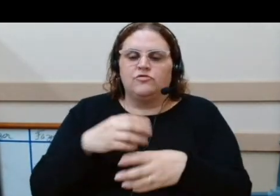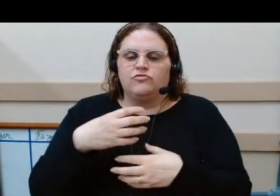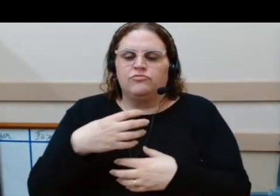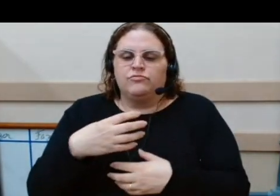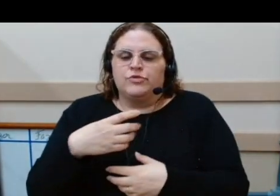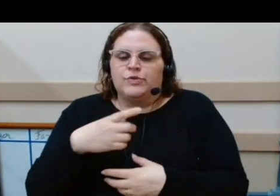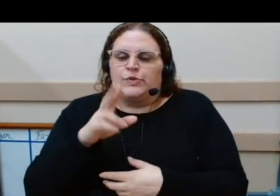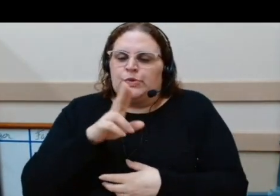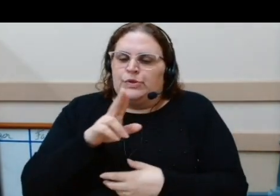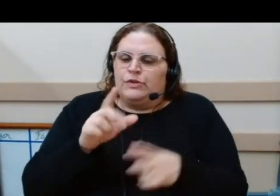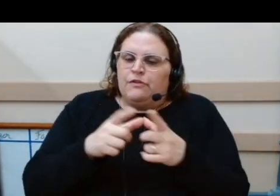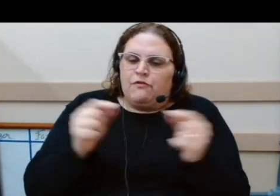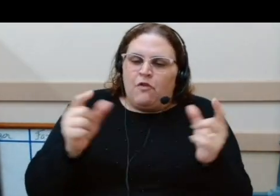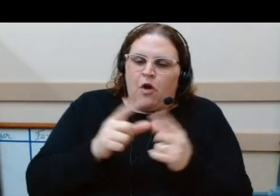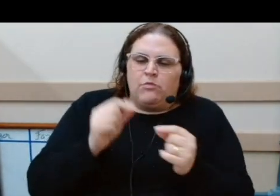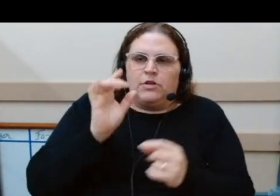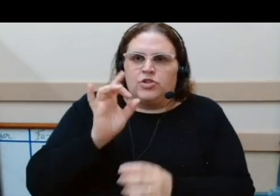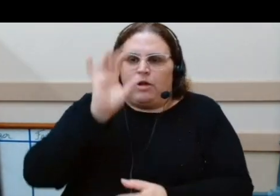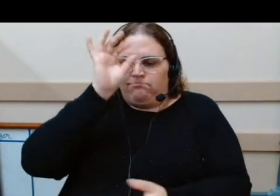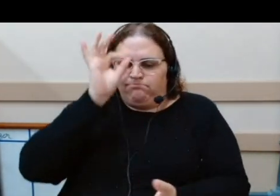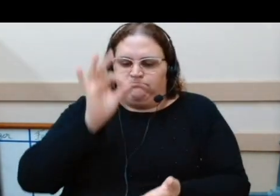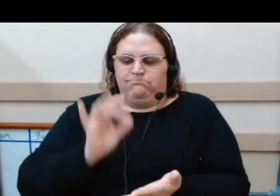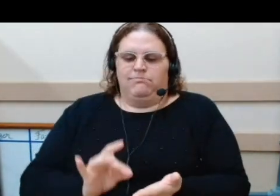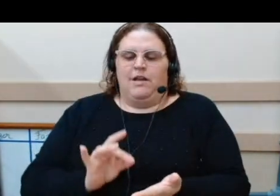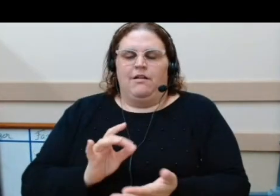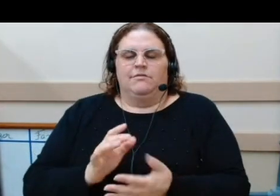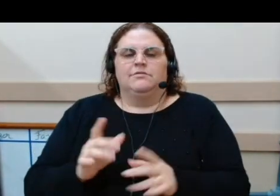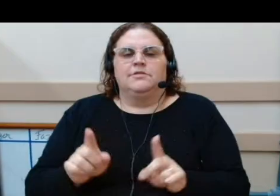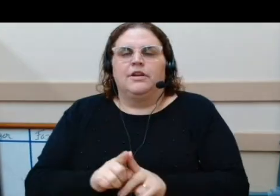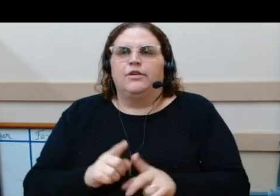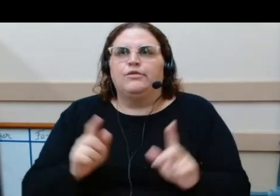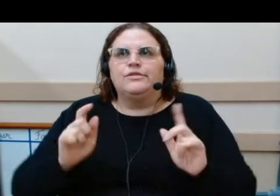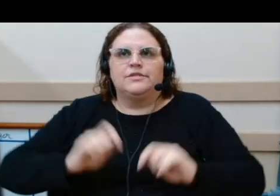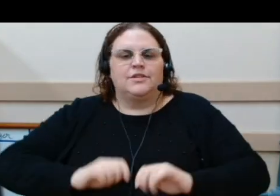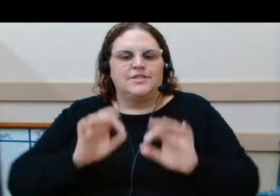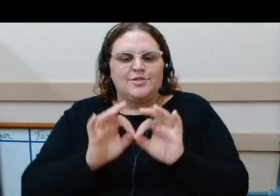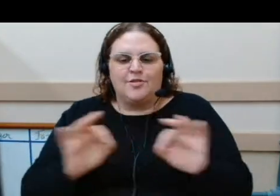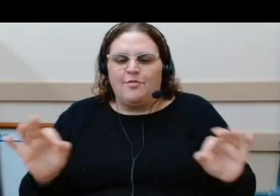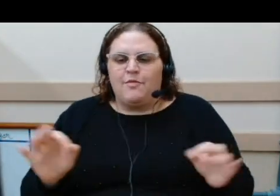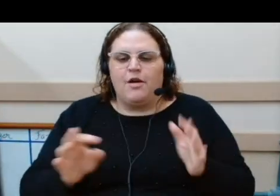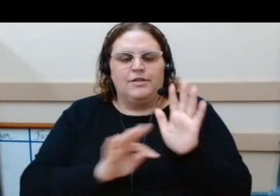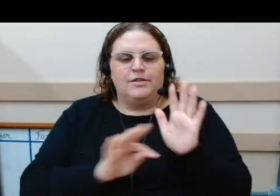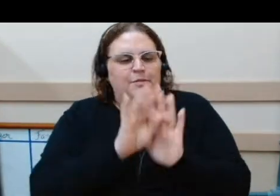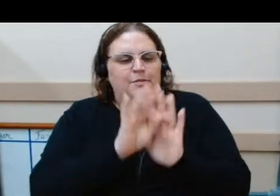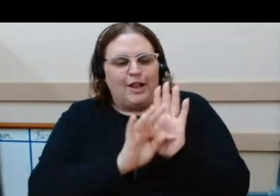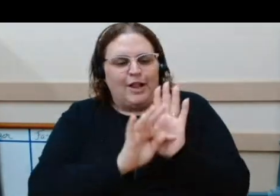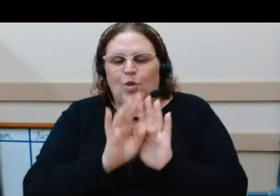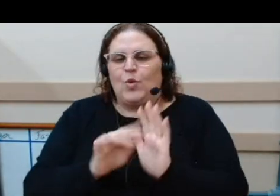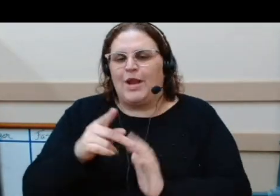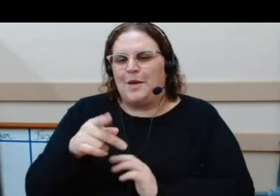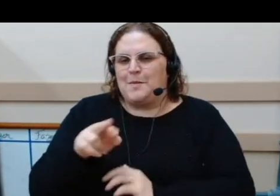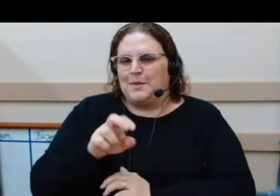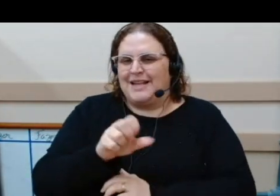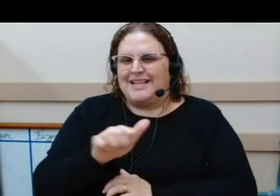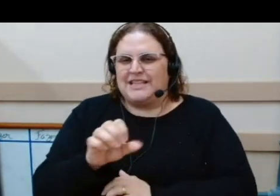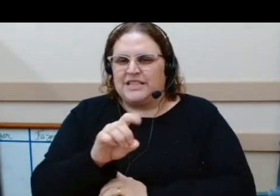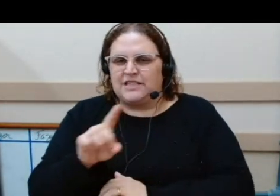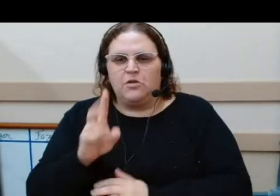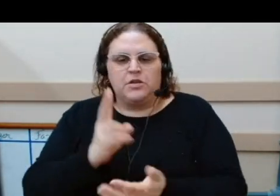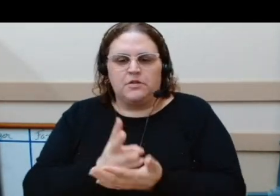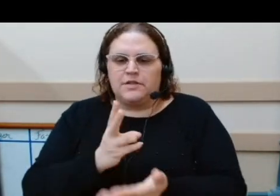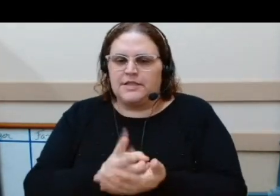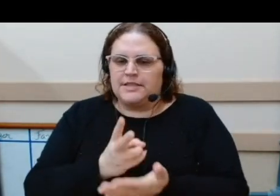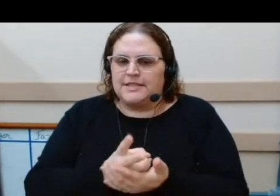idealizadas né que eu sempre digo em condições normais de temperatura e pressão que são sempre forjadas não existem